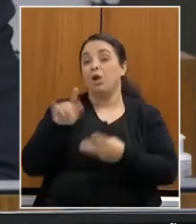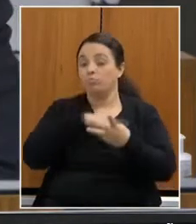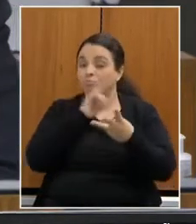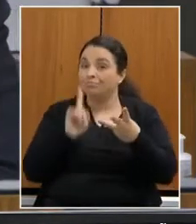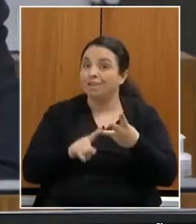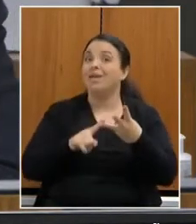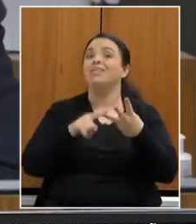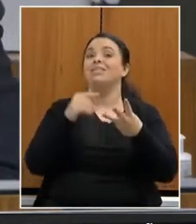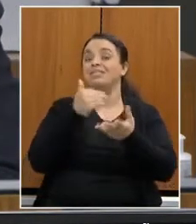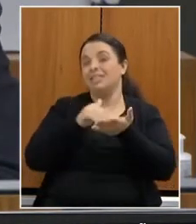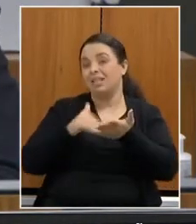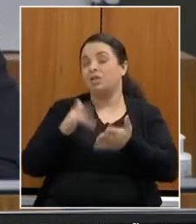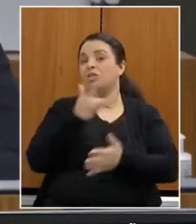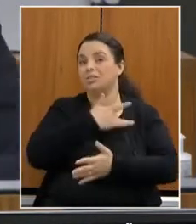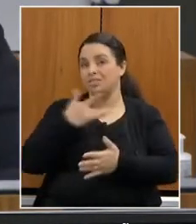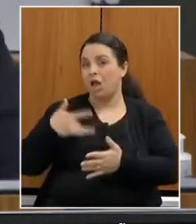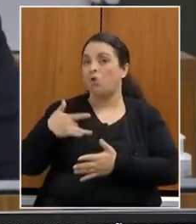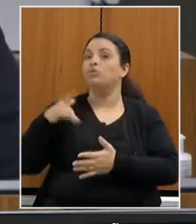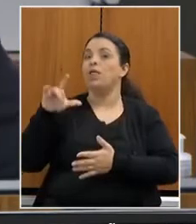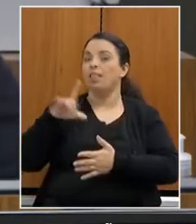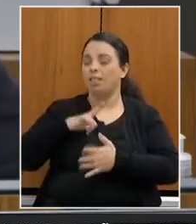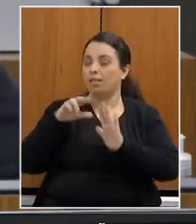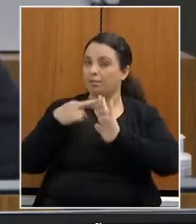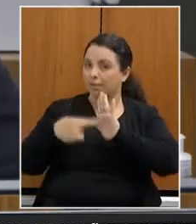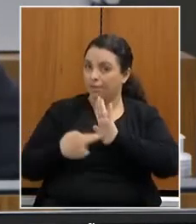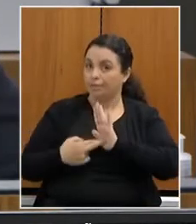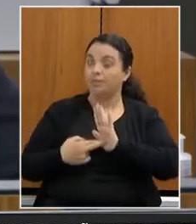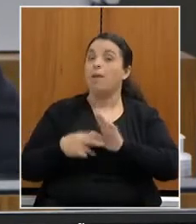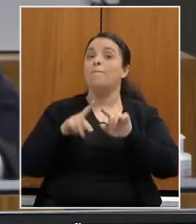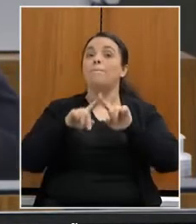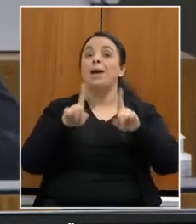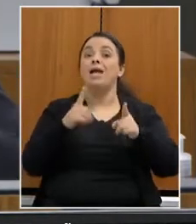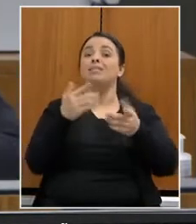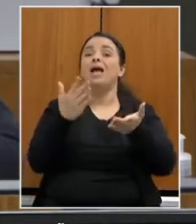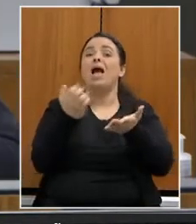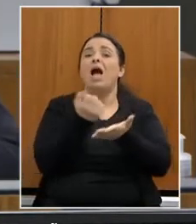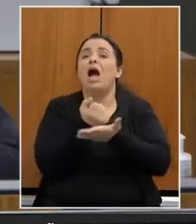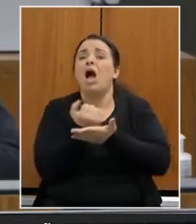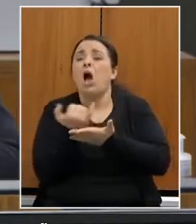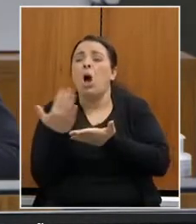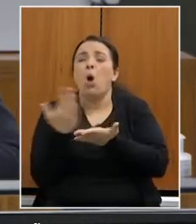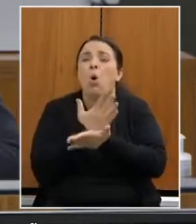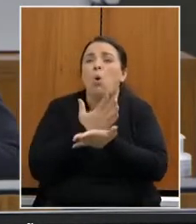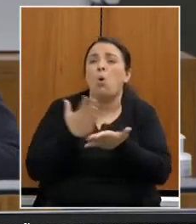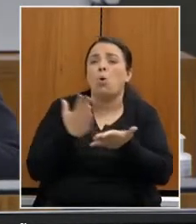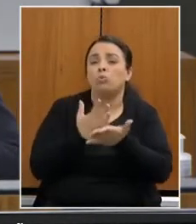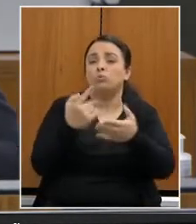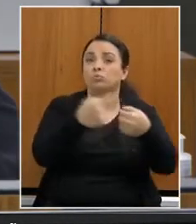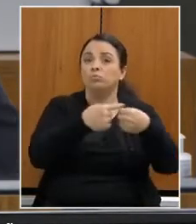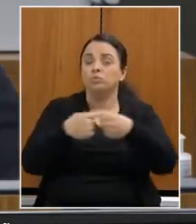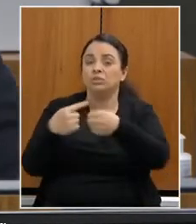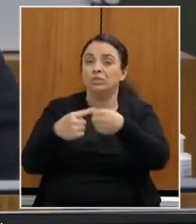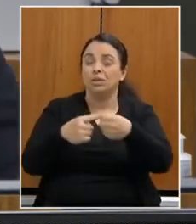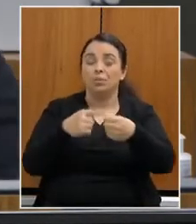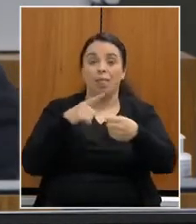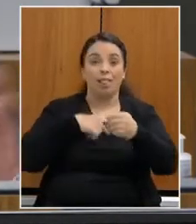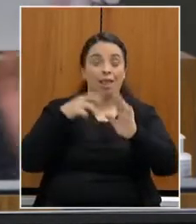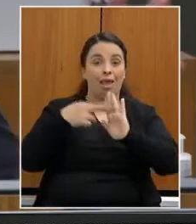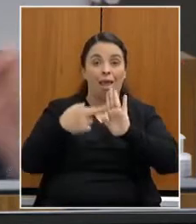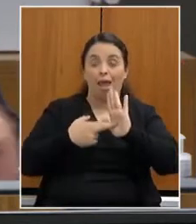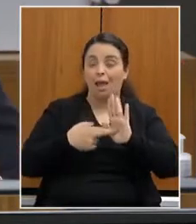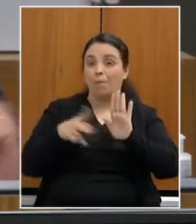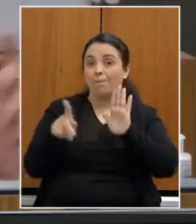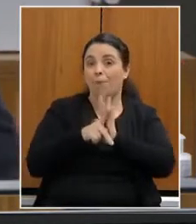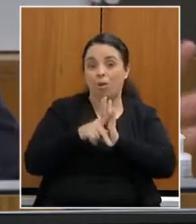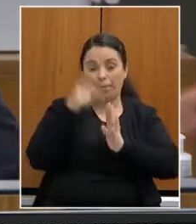existem sim municípios que acabam criando critérios não pertinentes e dá essa confusão meu